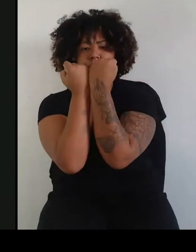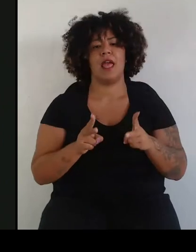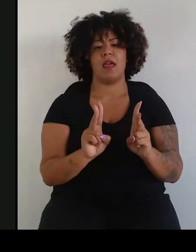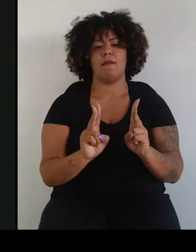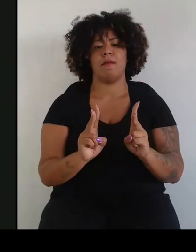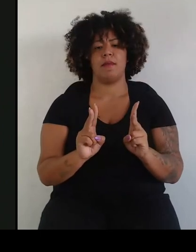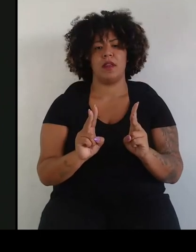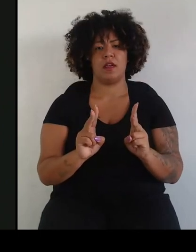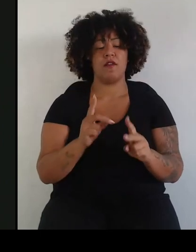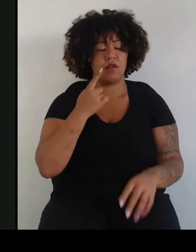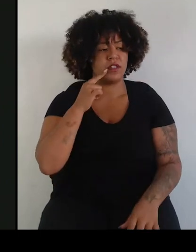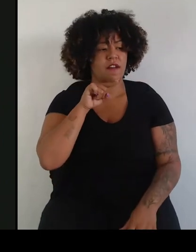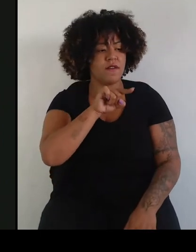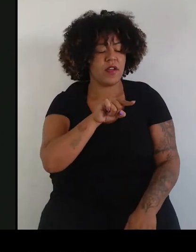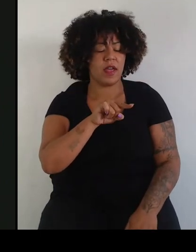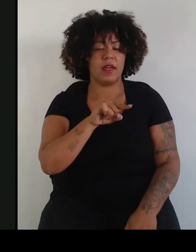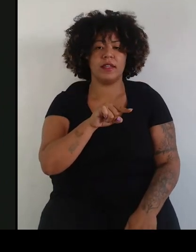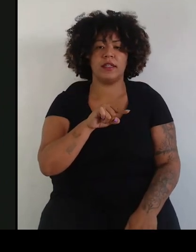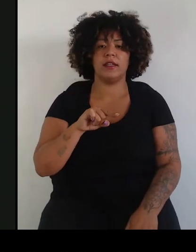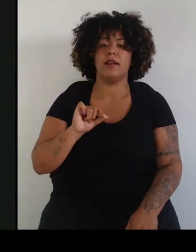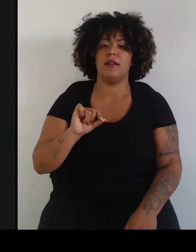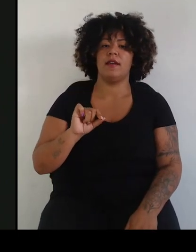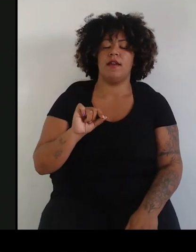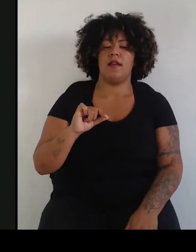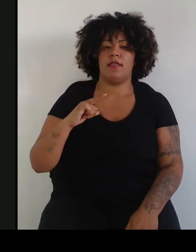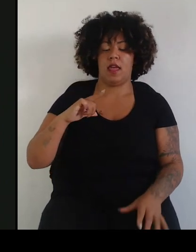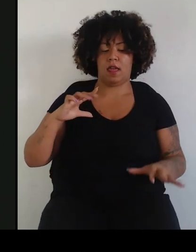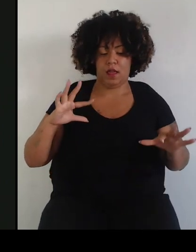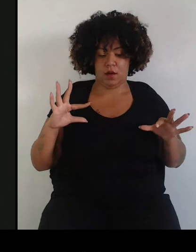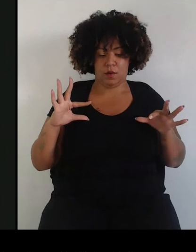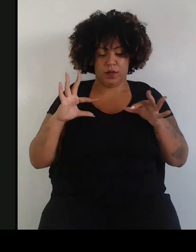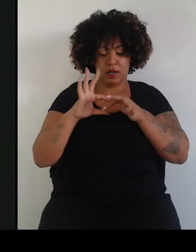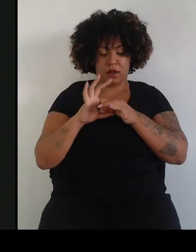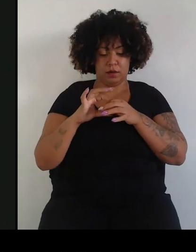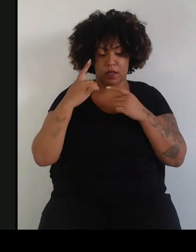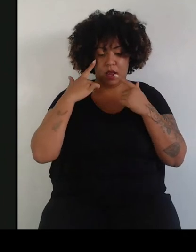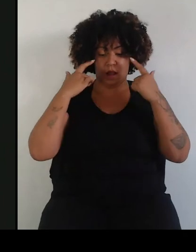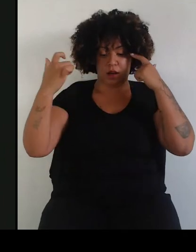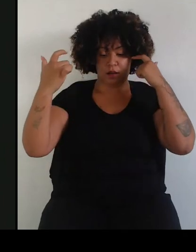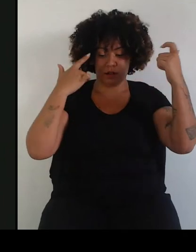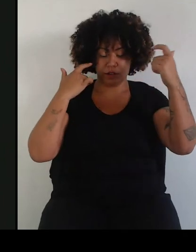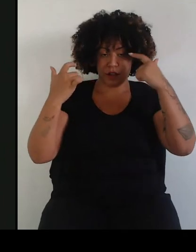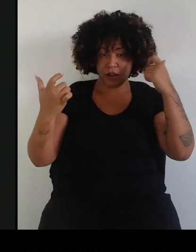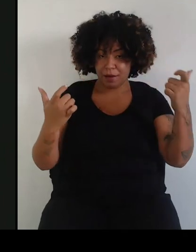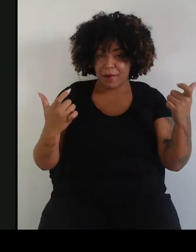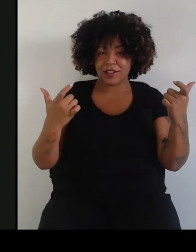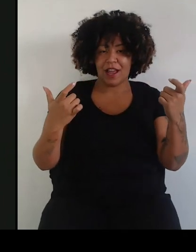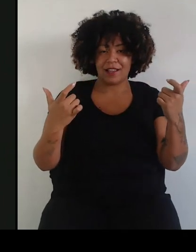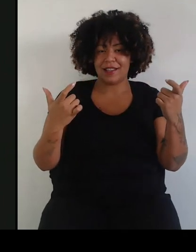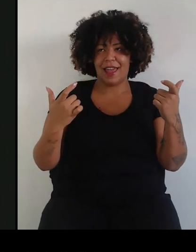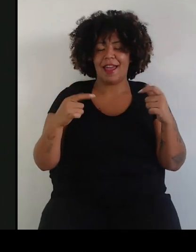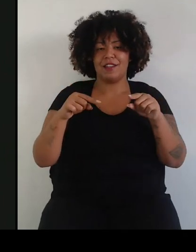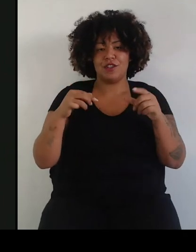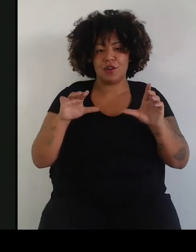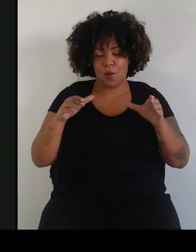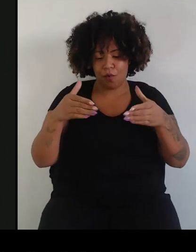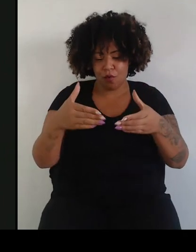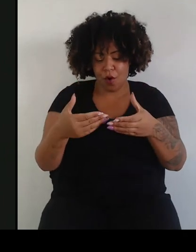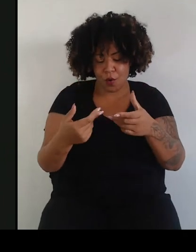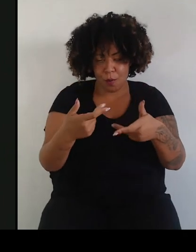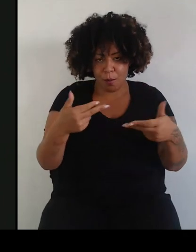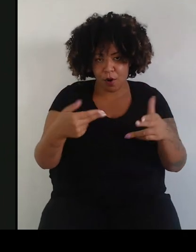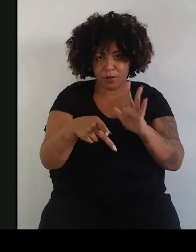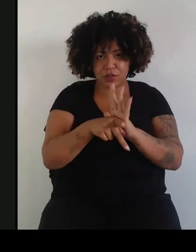ferocidade é vinculada a ideia de antropofagia a mulher carrega